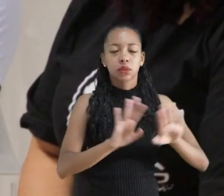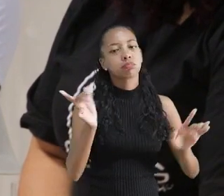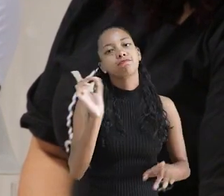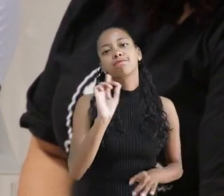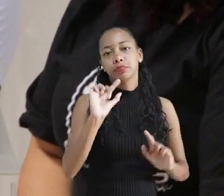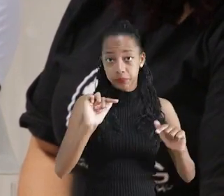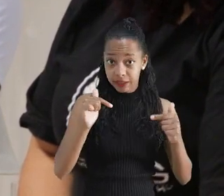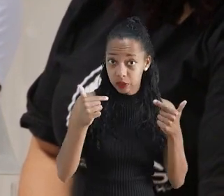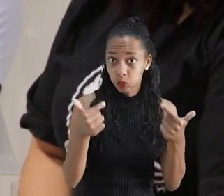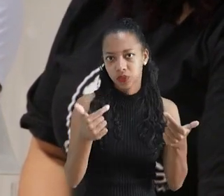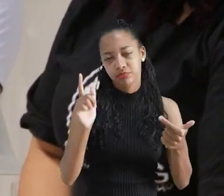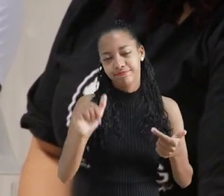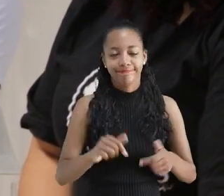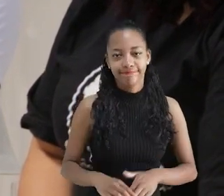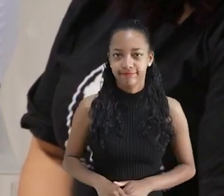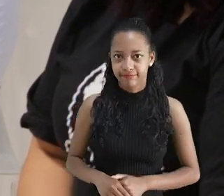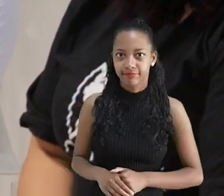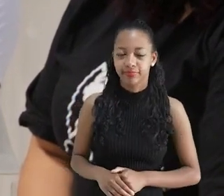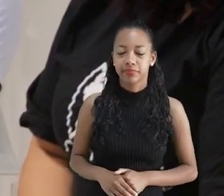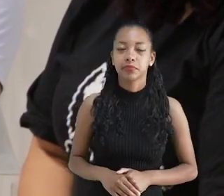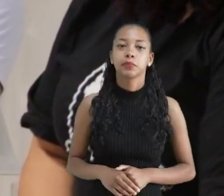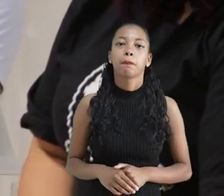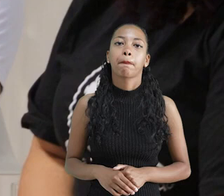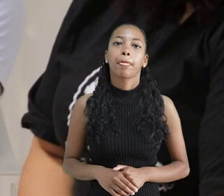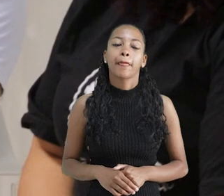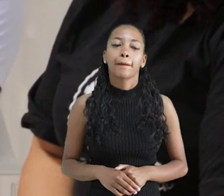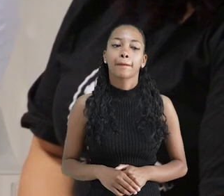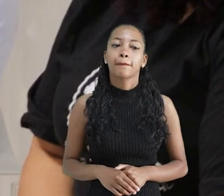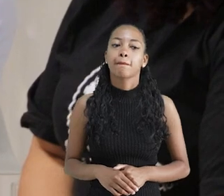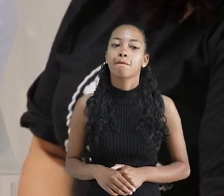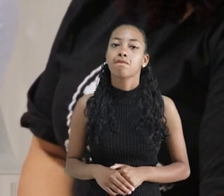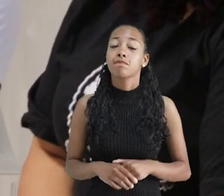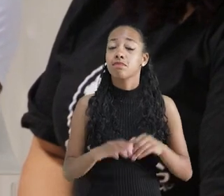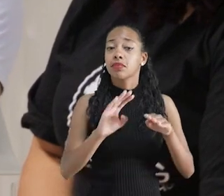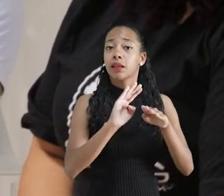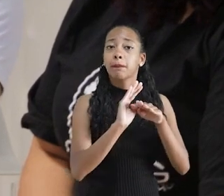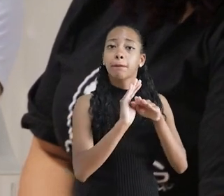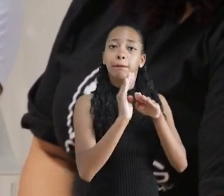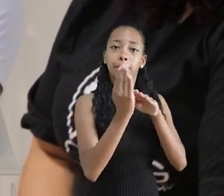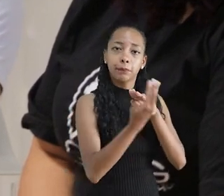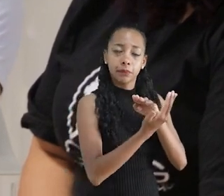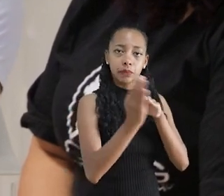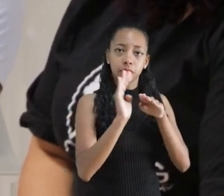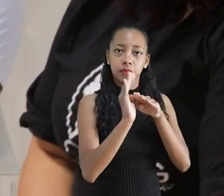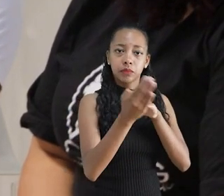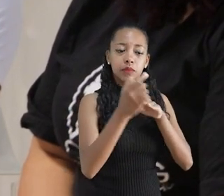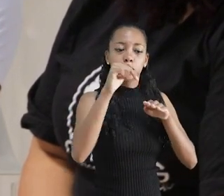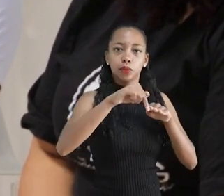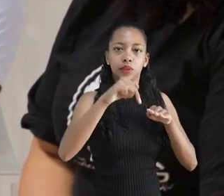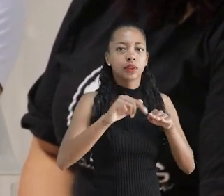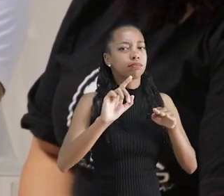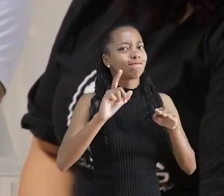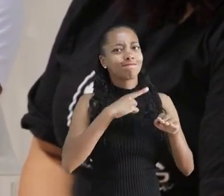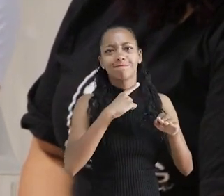bairro há muito tempo e sempre em parceria com os movimentos sociais do Bairro o bairro da Terra Firme é um bairro tido né com